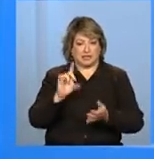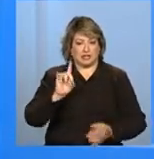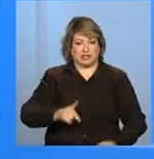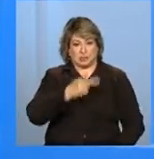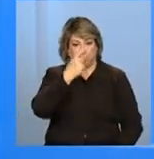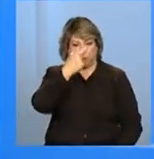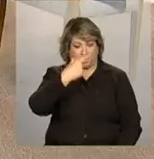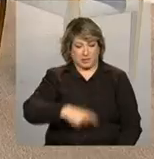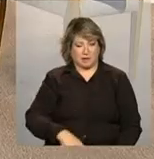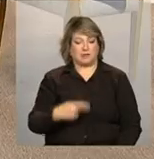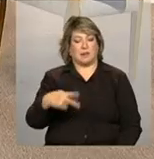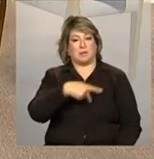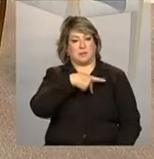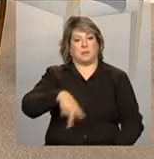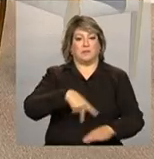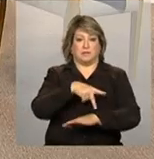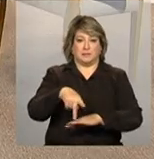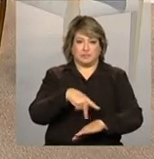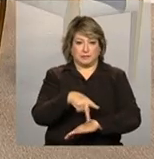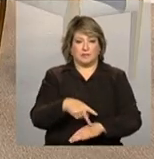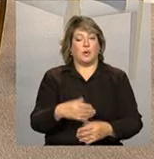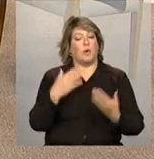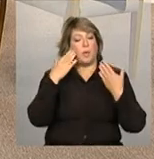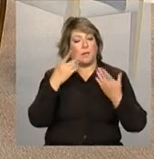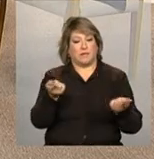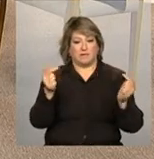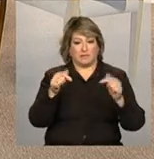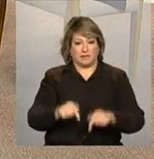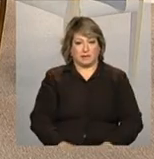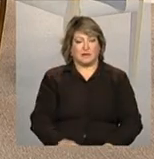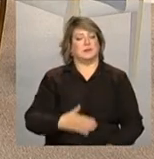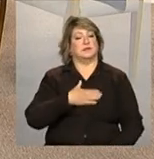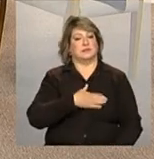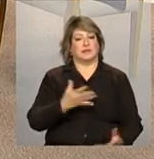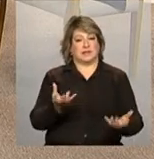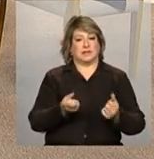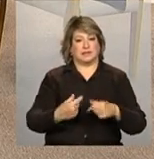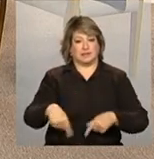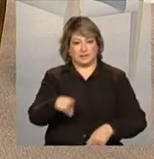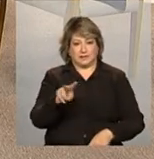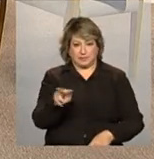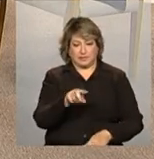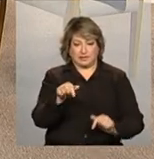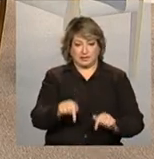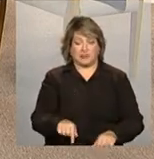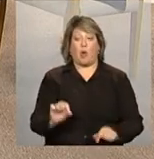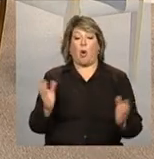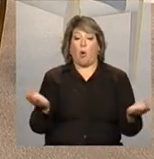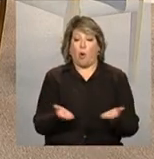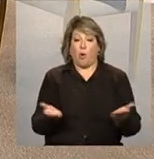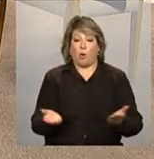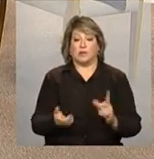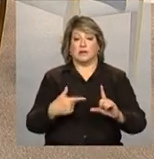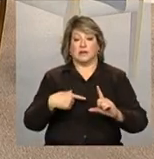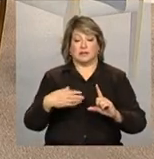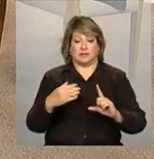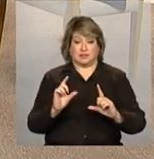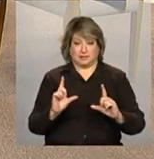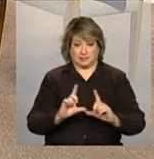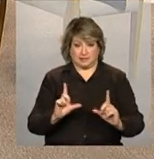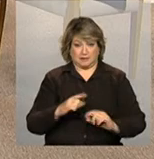República. Obrigada por terem vindo, é um grande prazer recebê-los. E hoje é uma tele muito especial, porque a gente vai